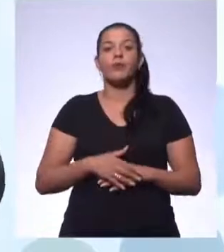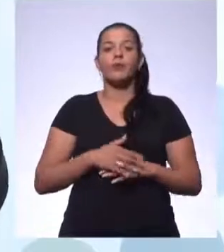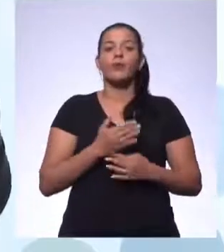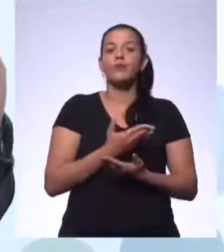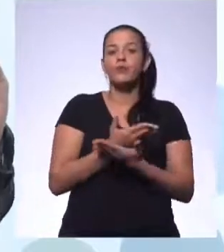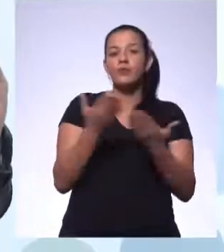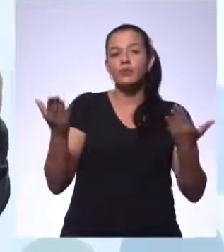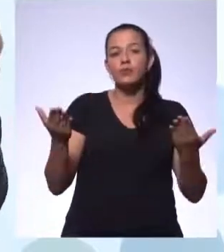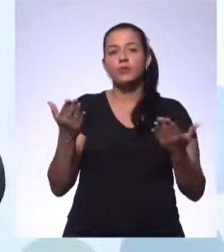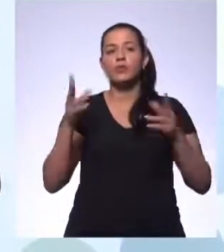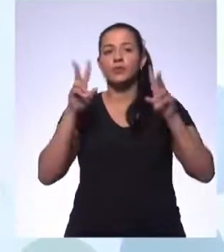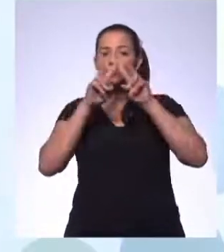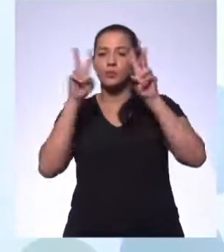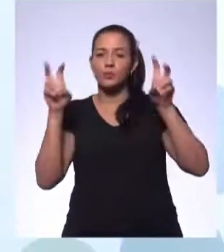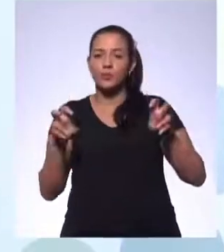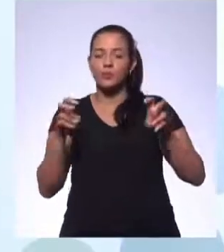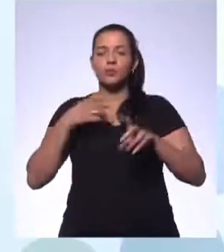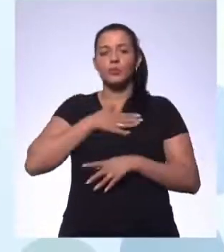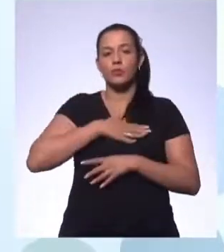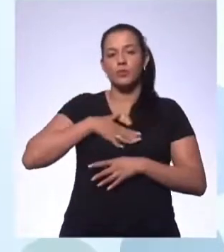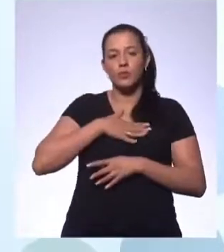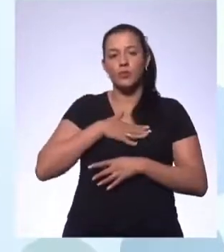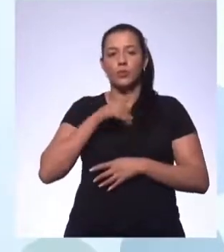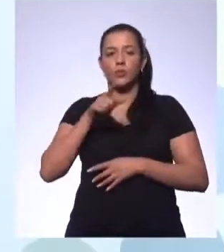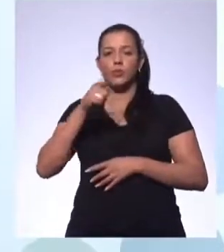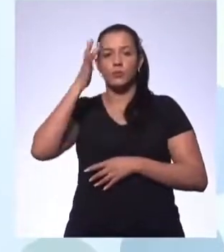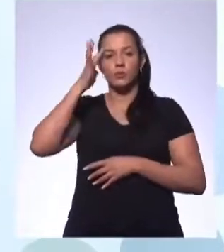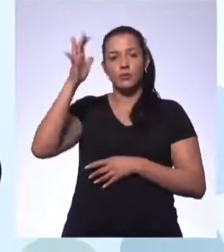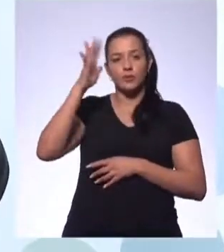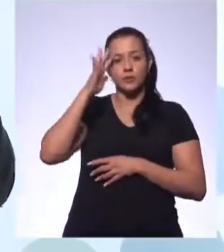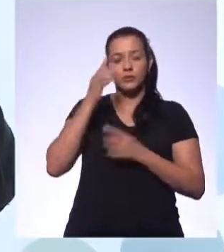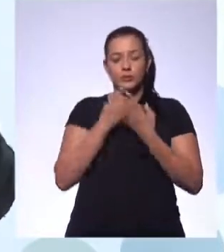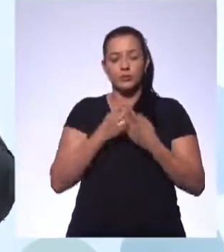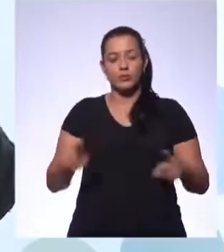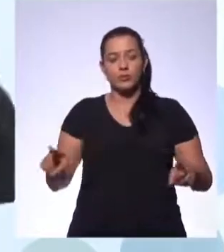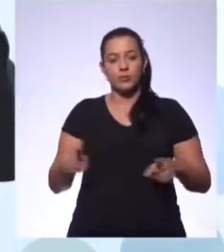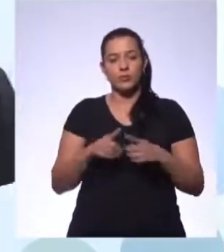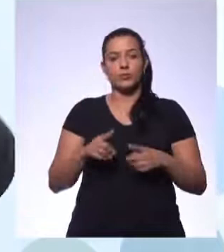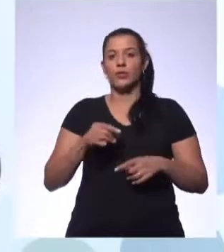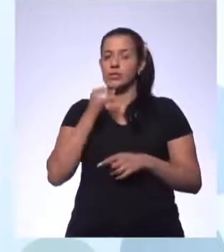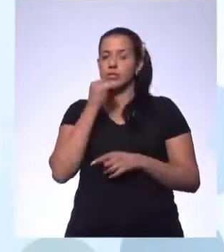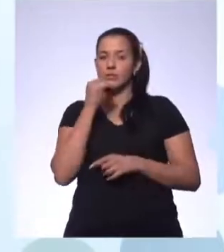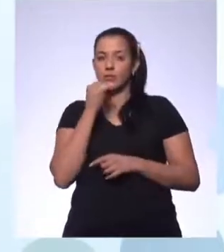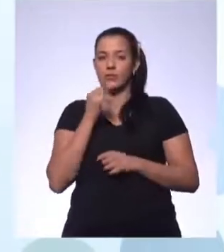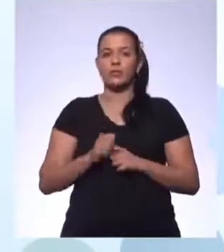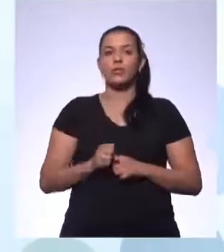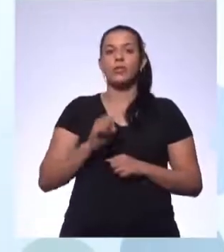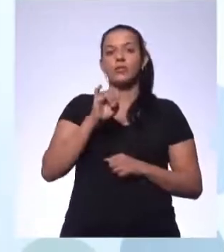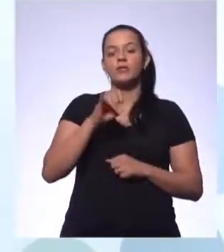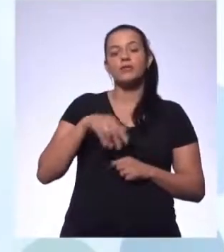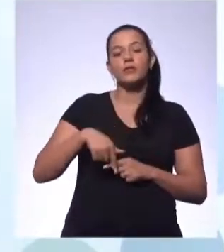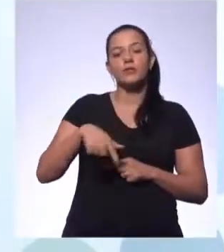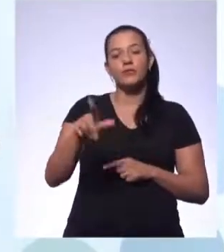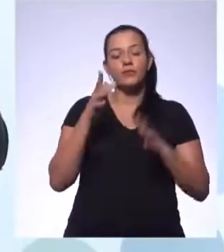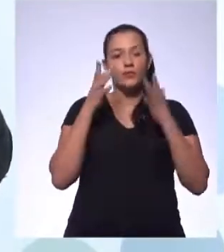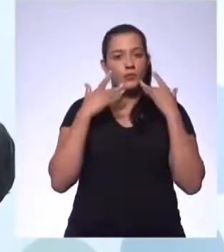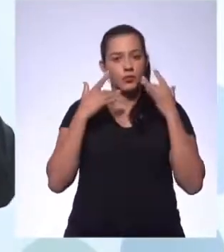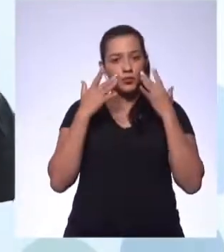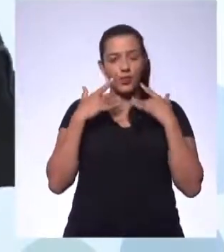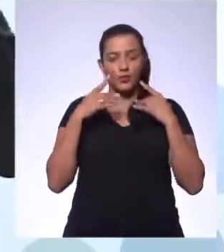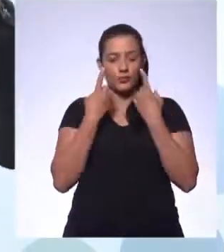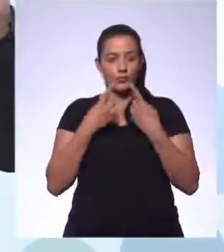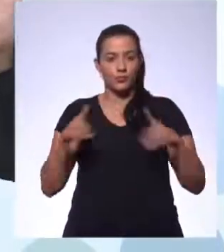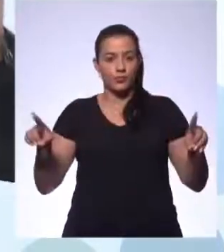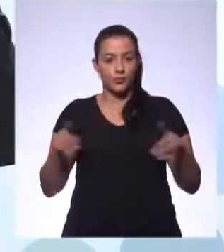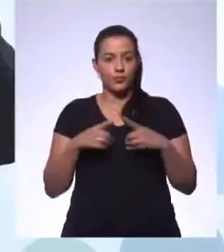tema interessante e como que vocês já pensaram? Uma música. Vamos supor que vocês fossem fazer um musical